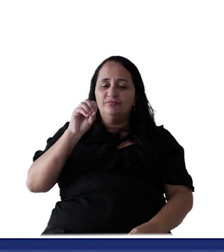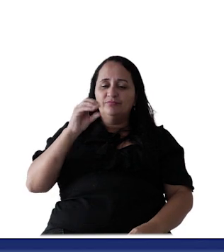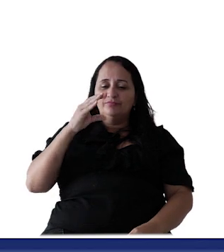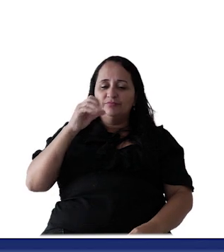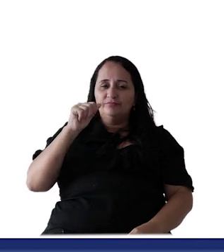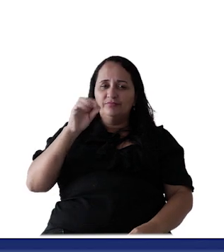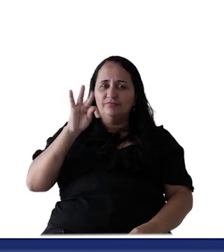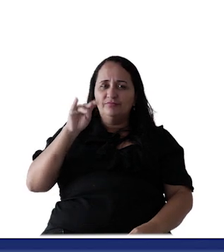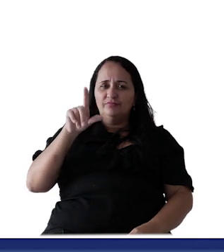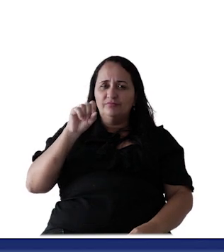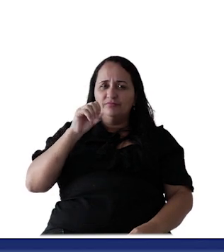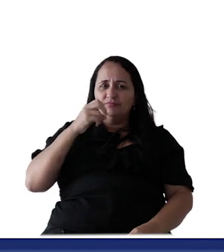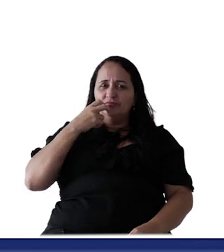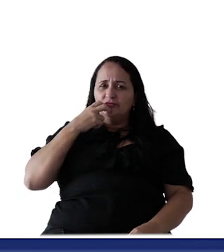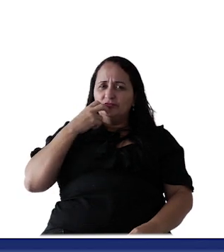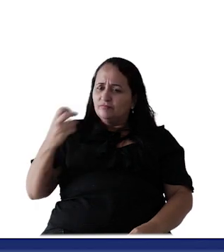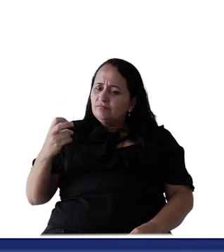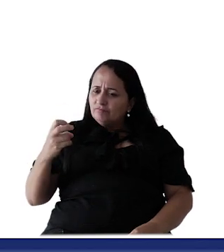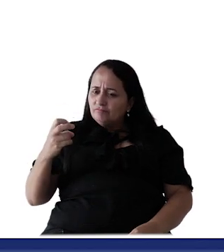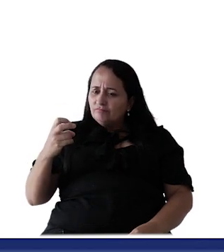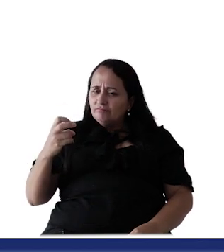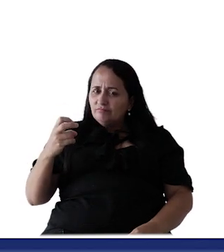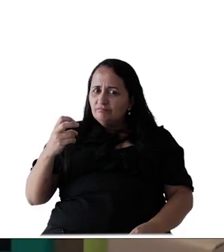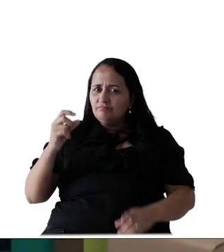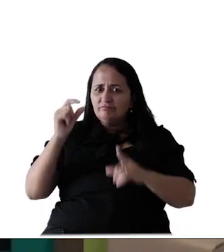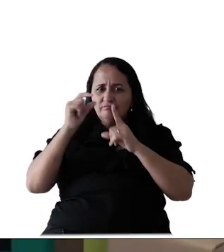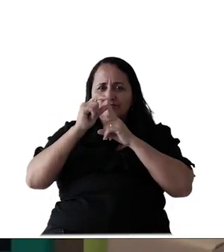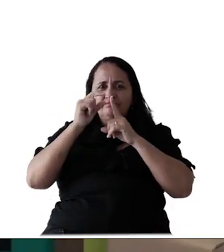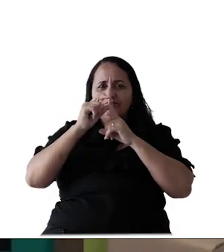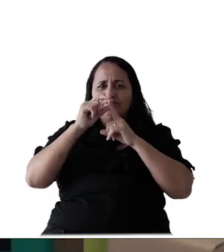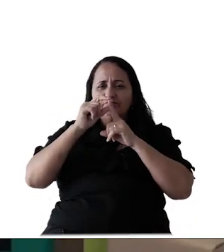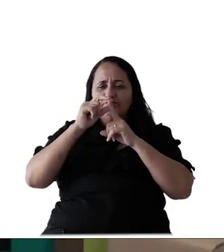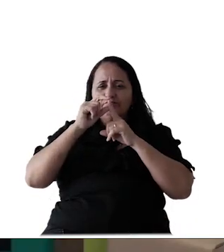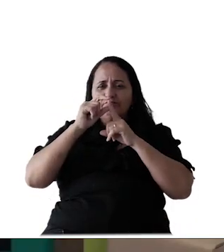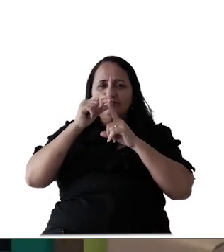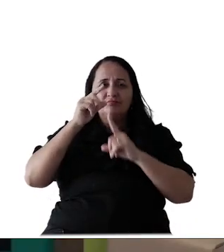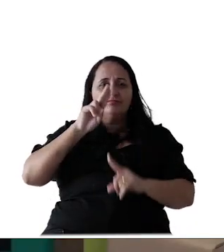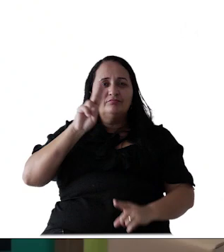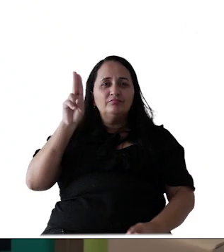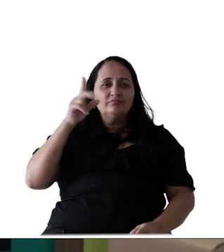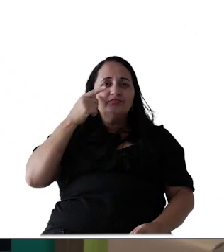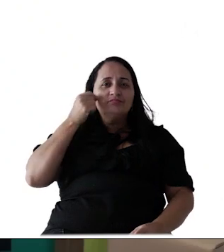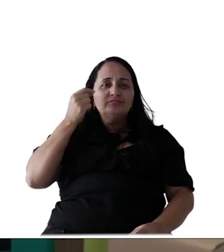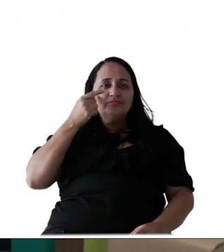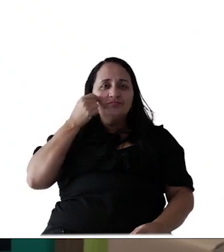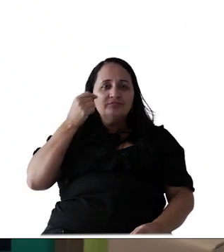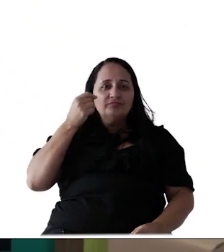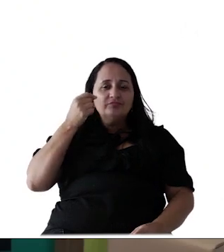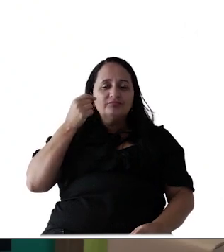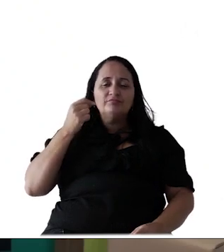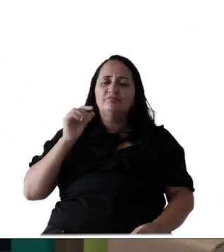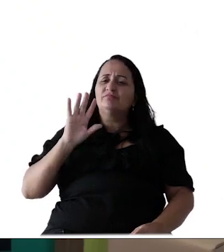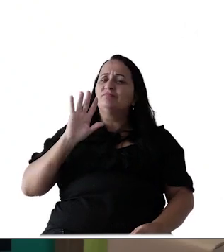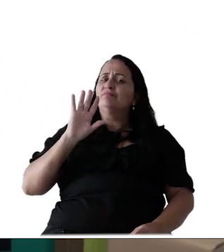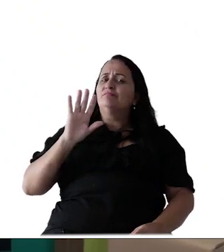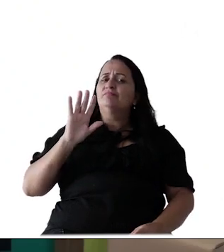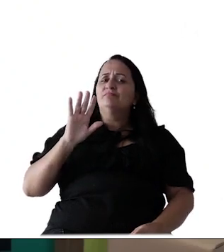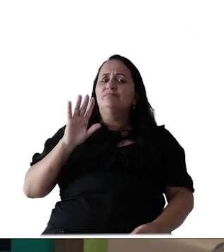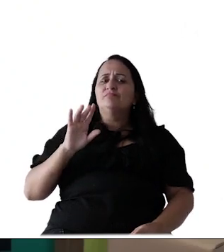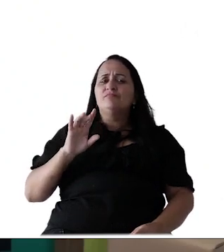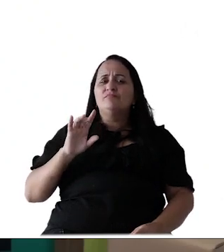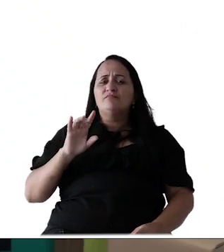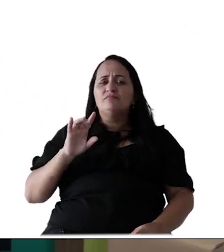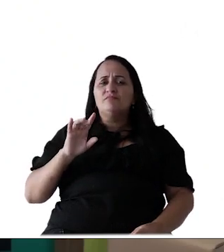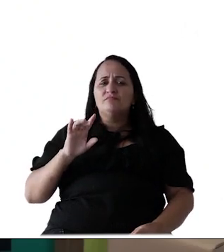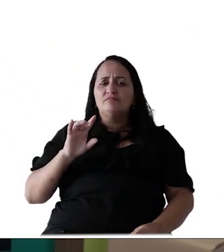vocativo Garfield no final da frase. Onde está o vocativo? Está no segundo quadrinho, quando